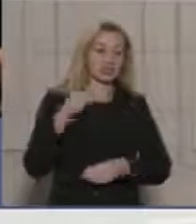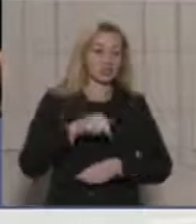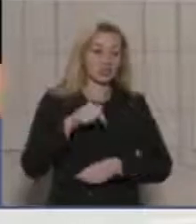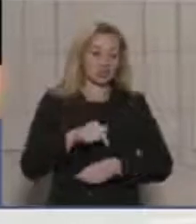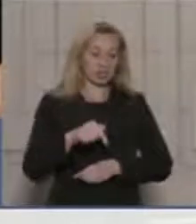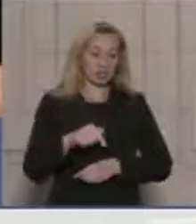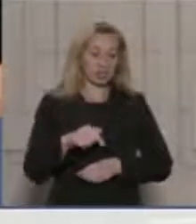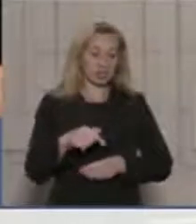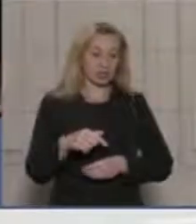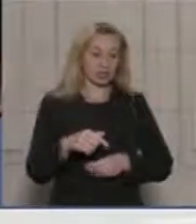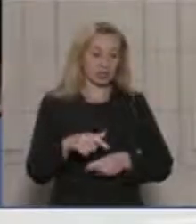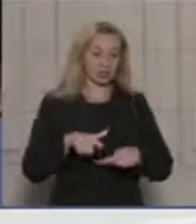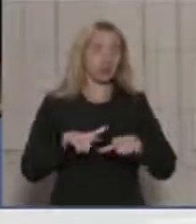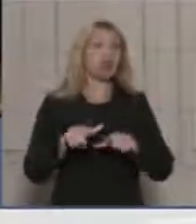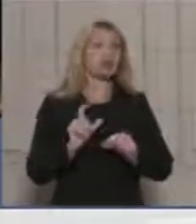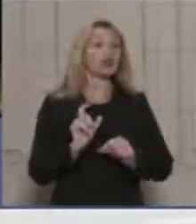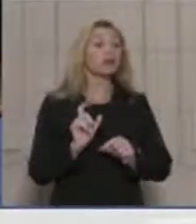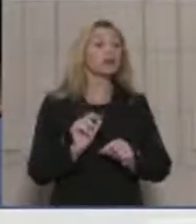governar.